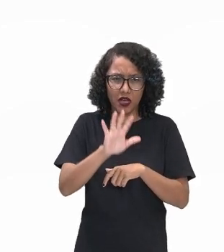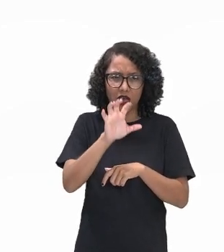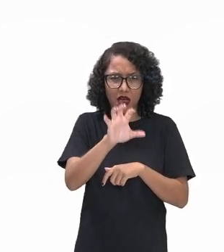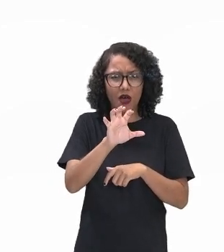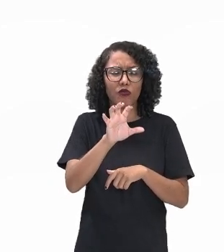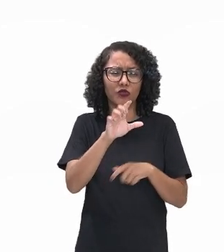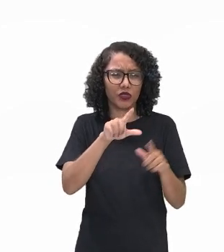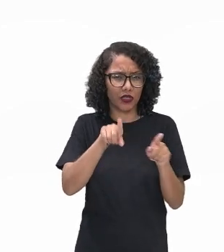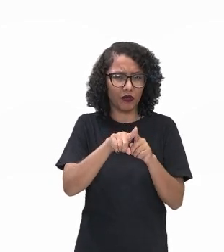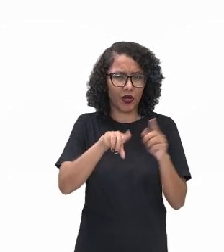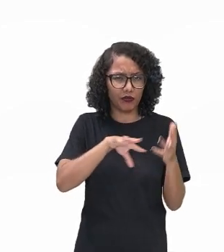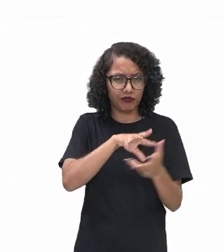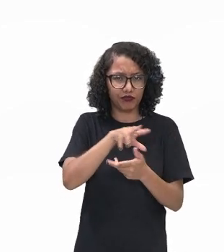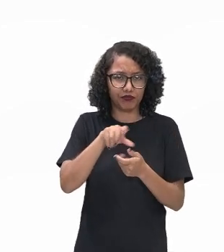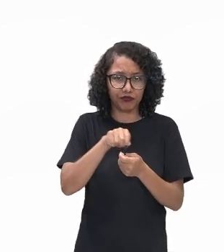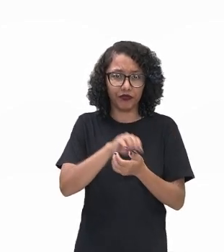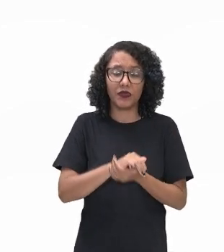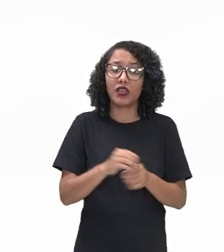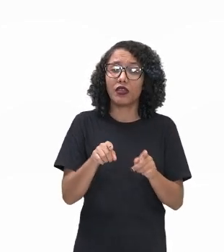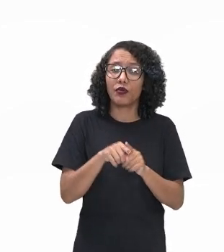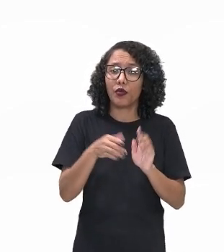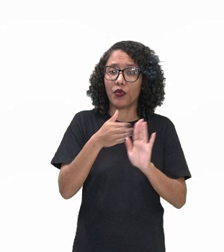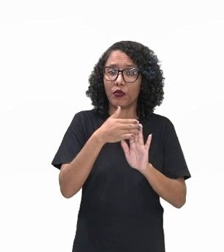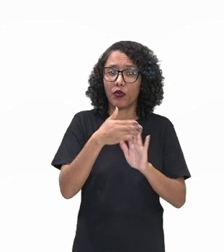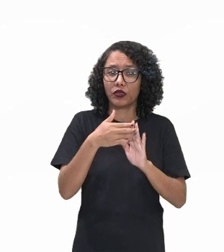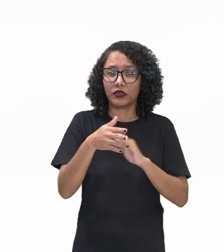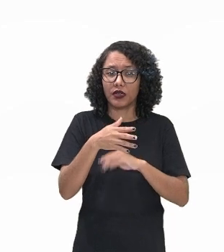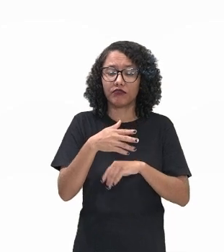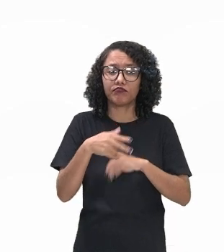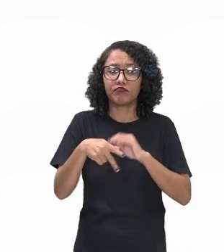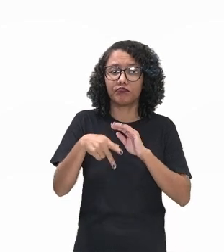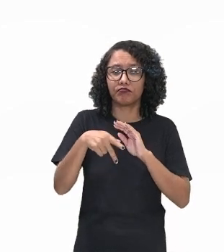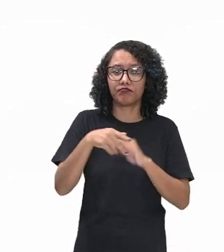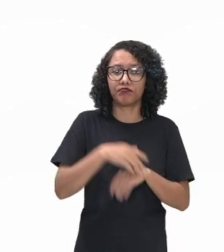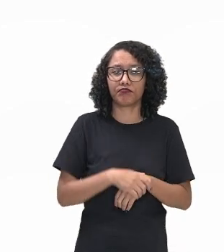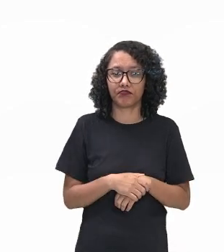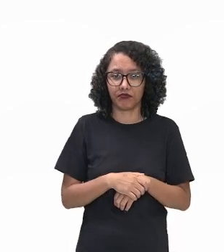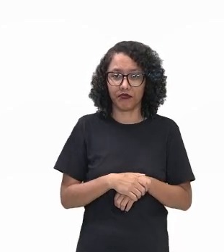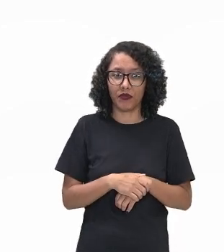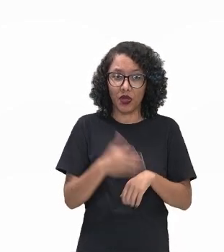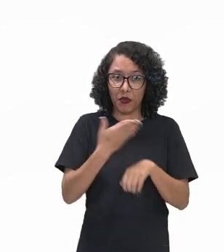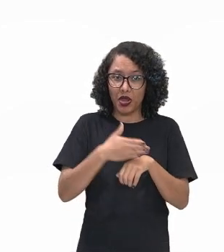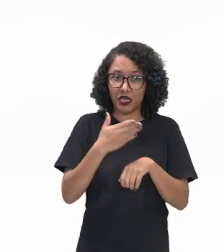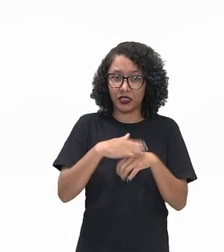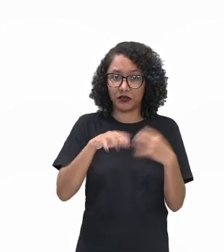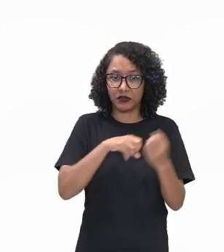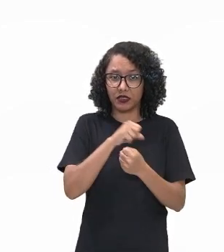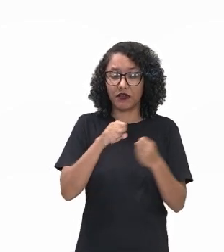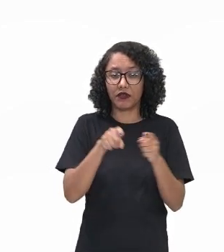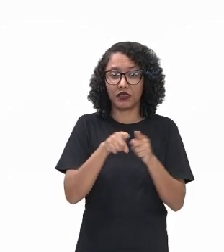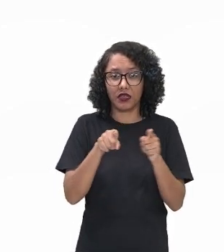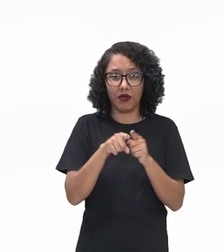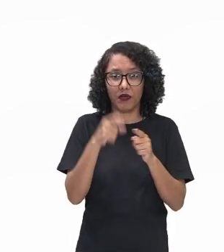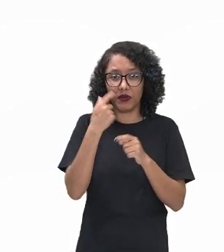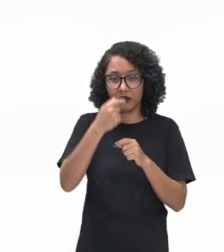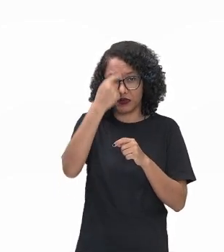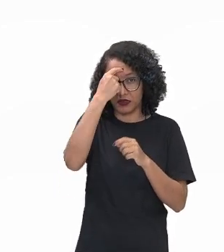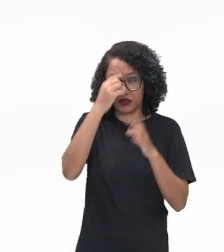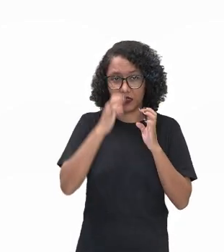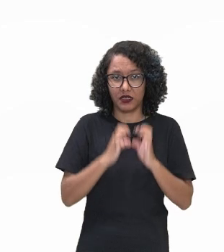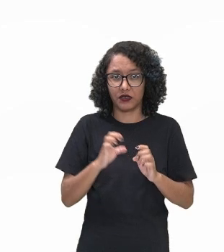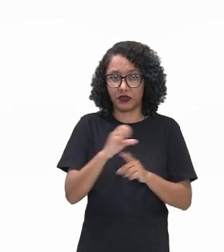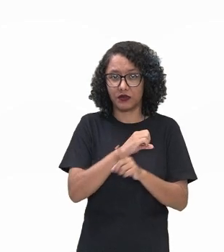global. Proposição de práticas sustentáveis com consciência e ética socioambiental.